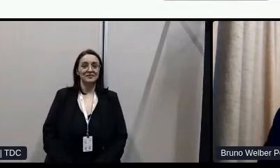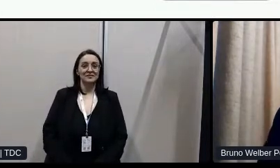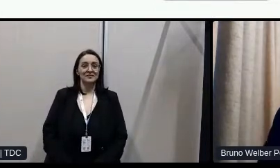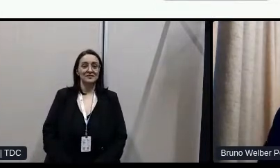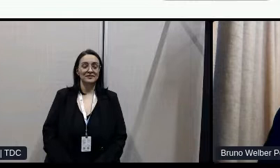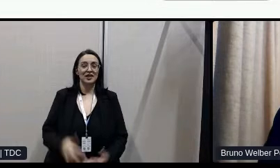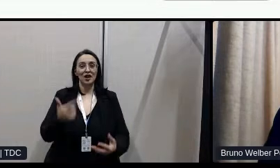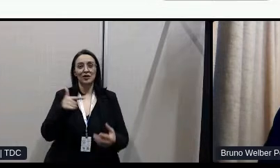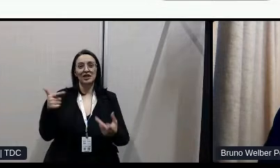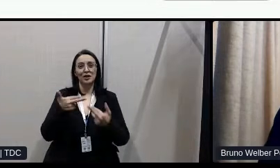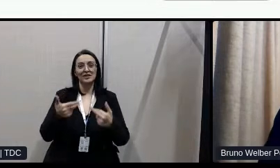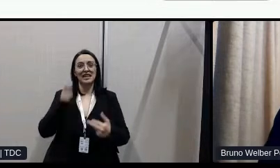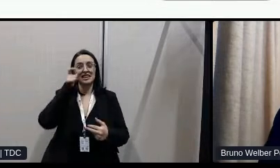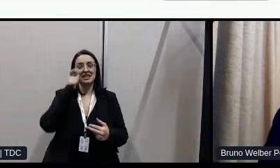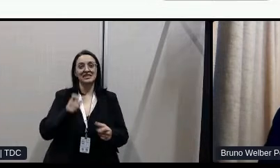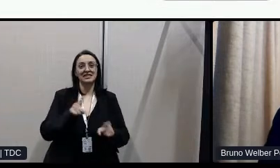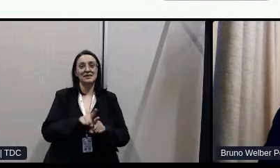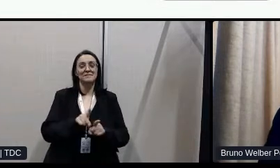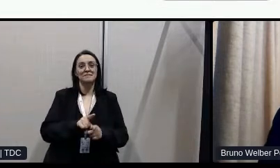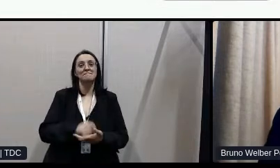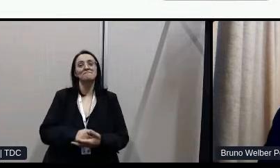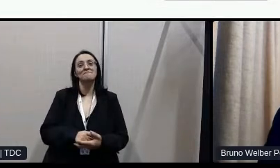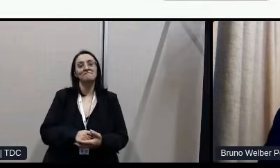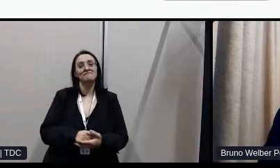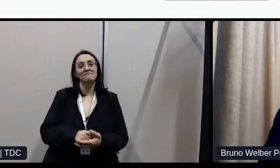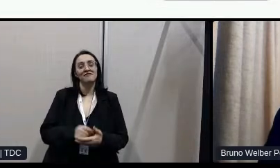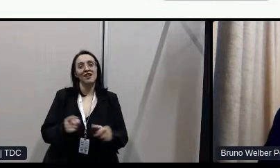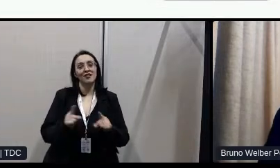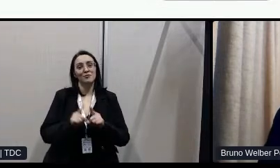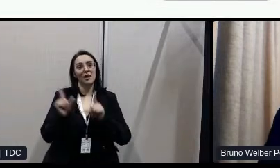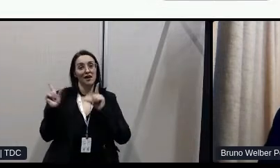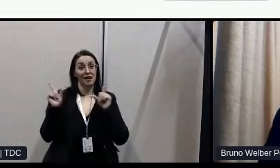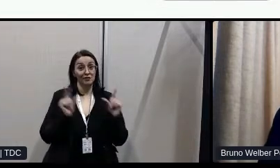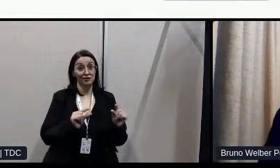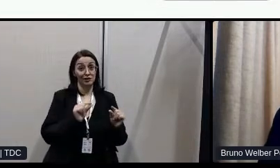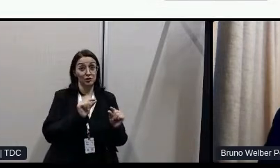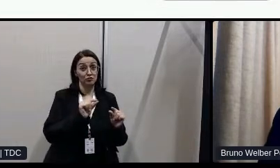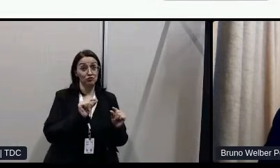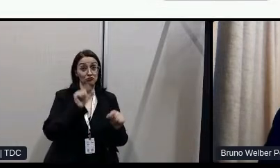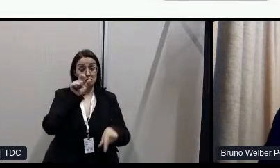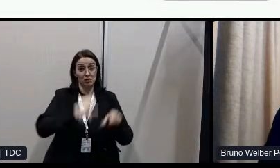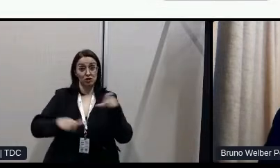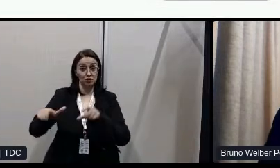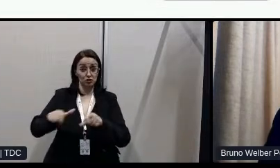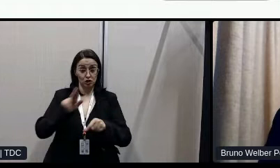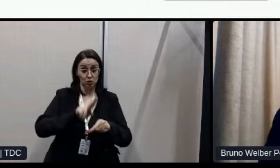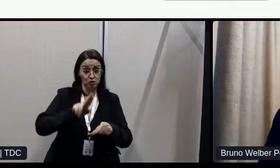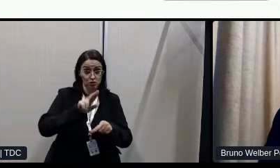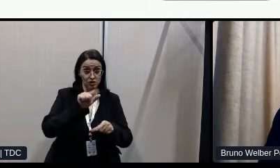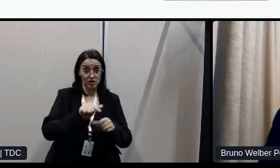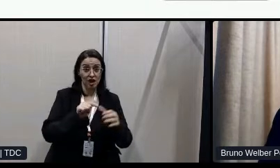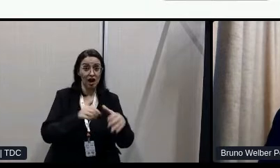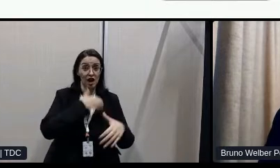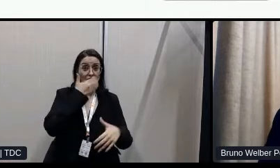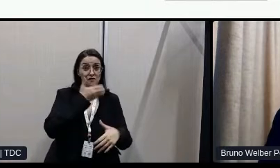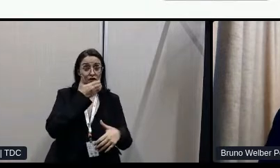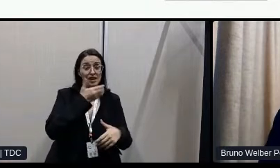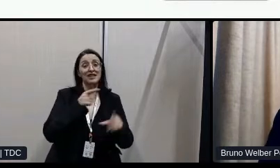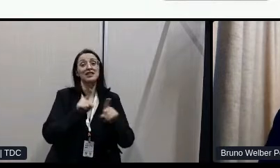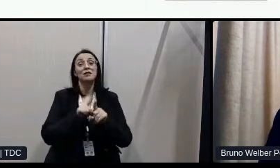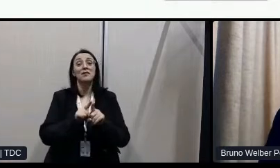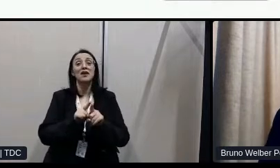Outro ponto interessante, além de ter uma redução nos usuários de iPhone, houve uma redução nos usuários de Mac